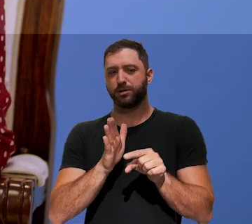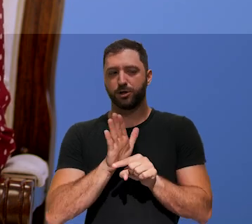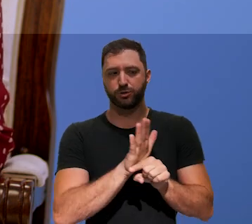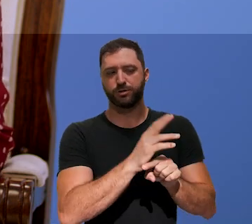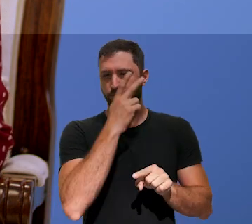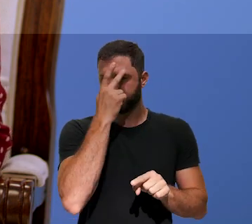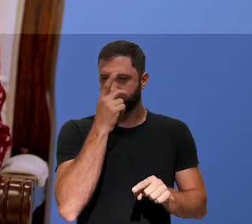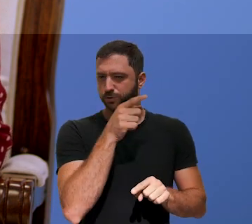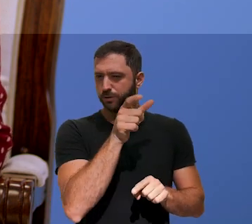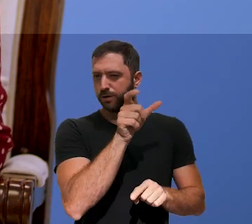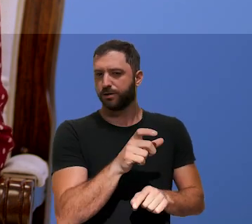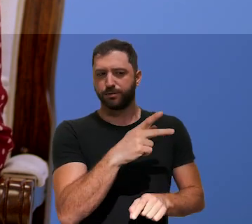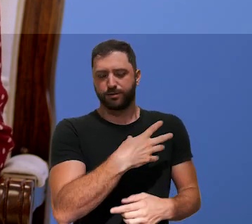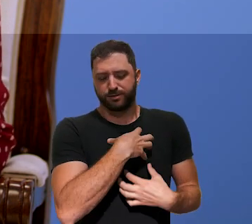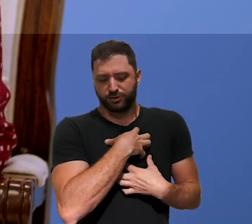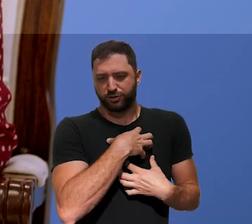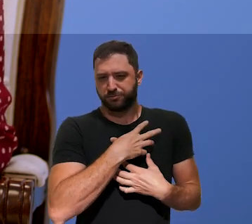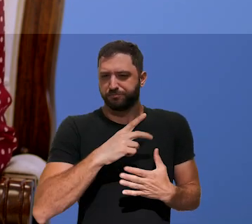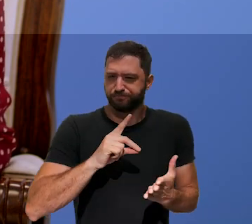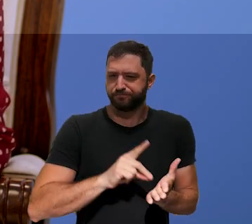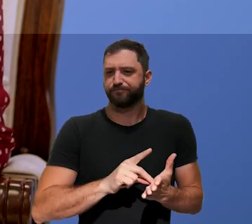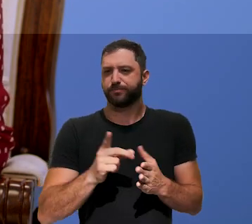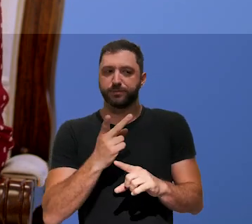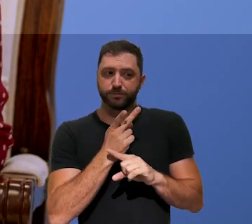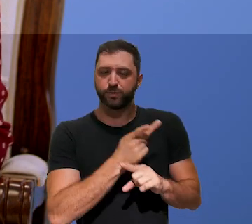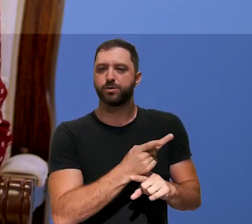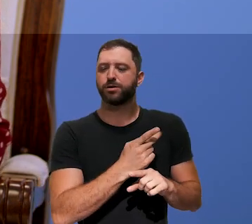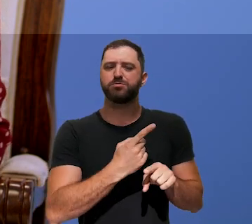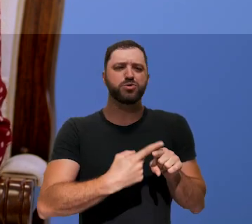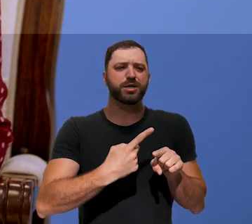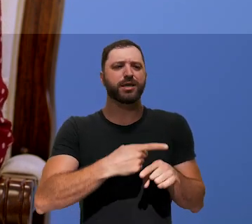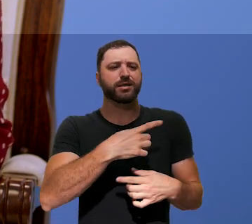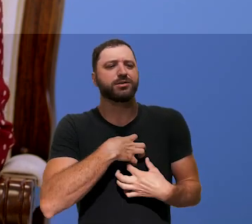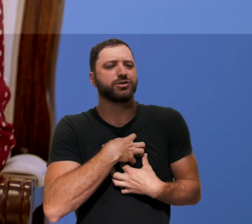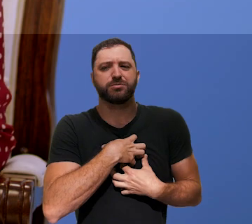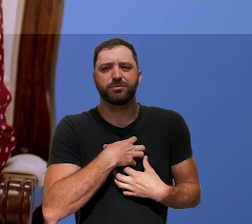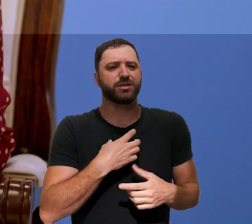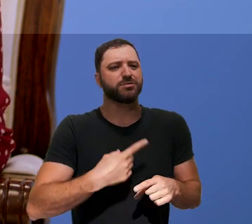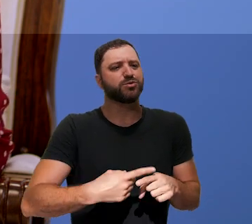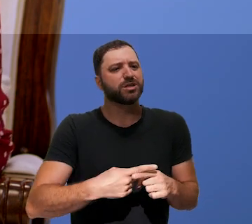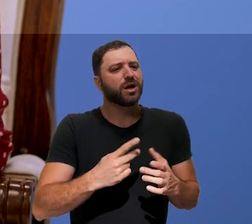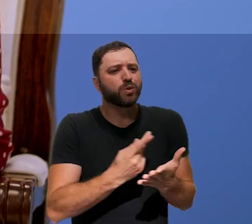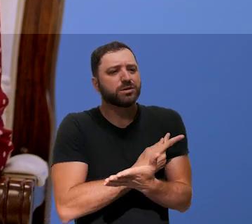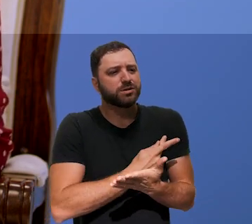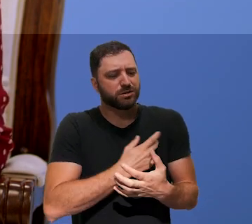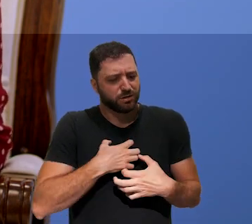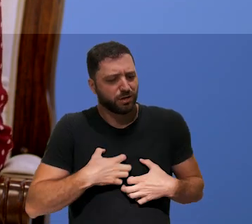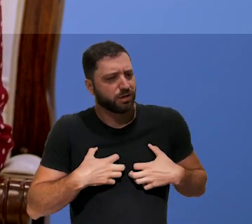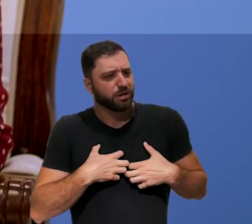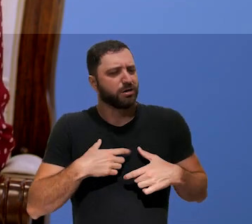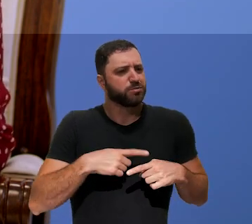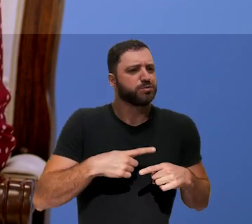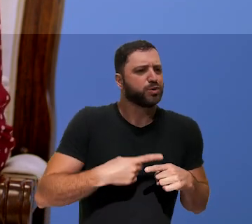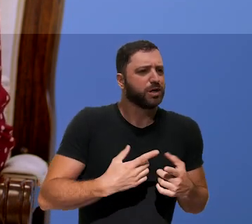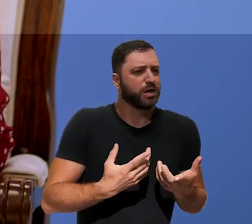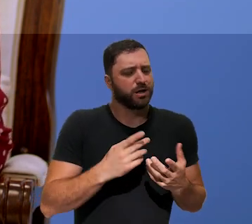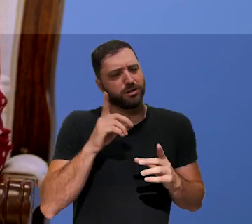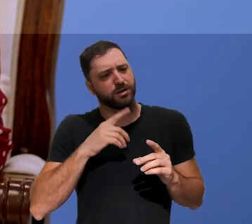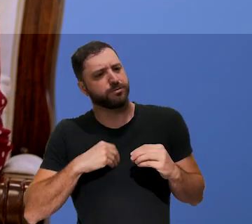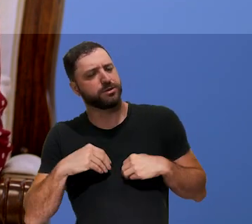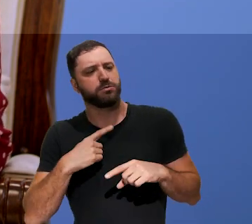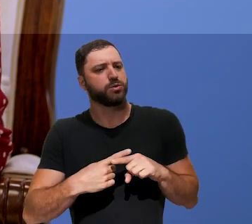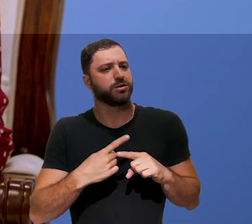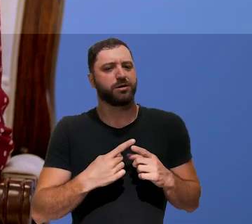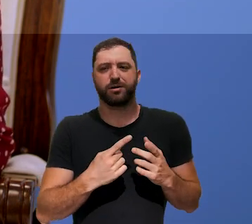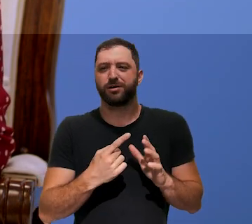baseia exatamente nisso, né? Você buscar as emoções autênticas, o porquê que aquilo está acontecendo, por que você